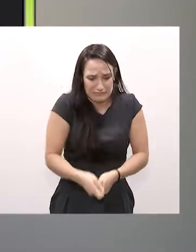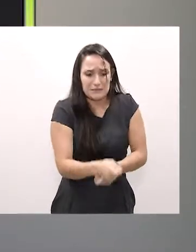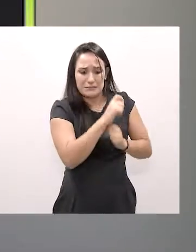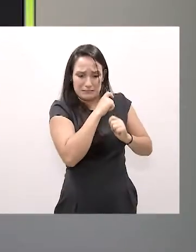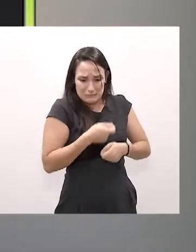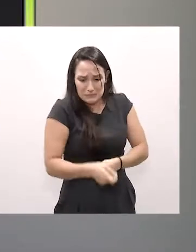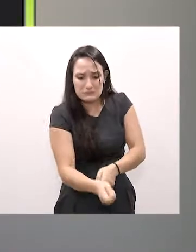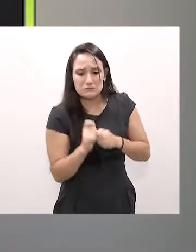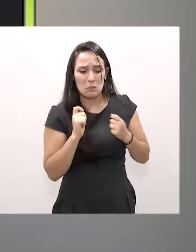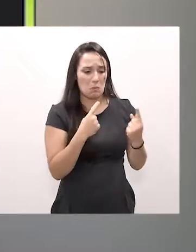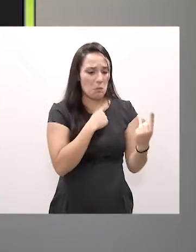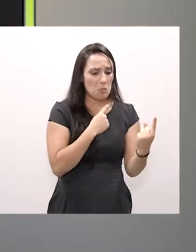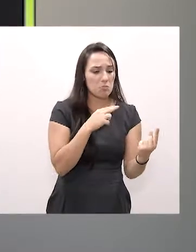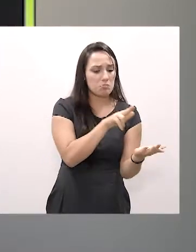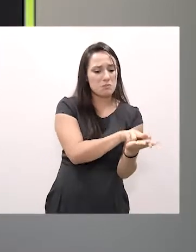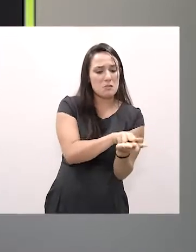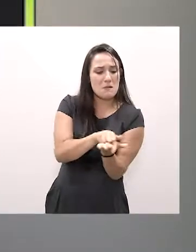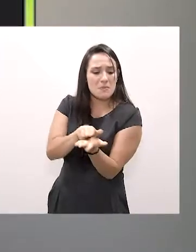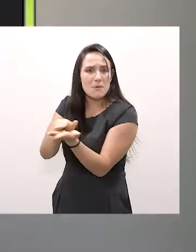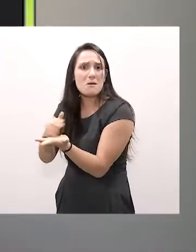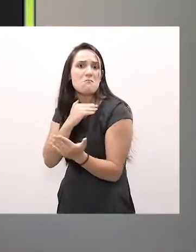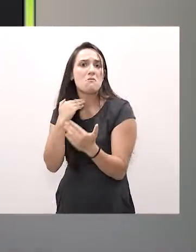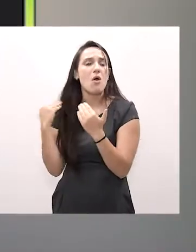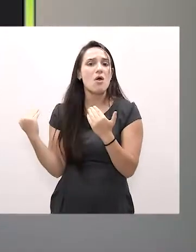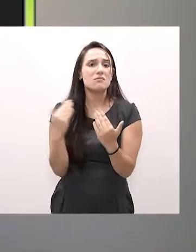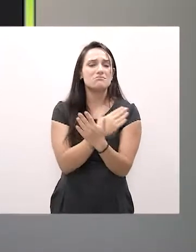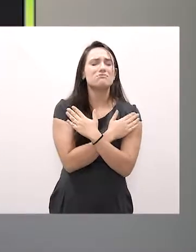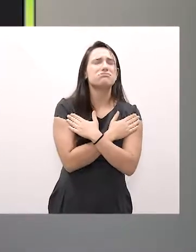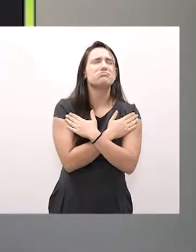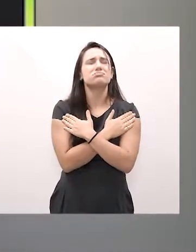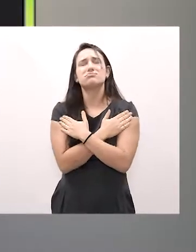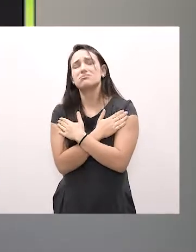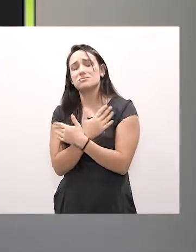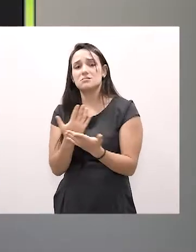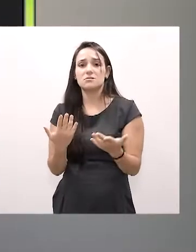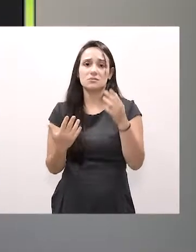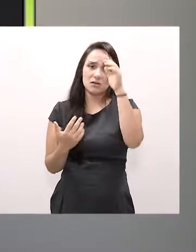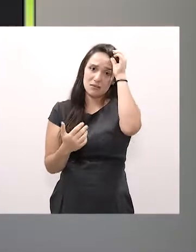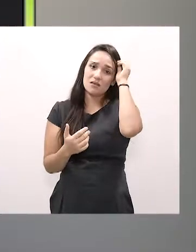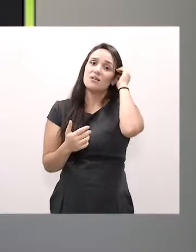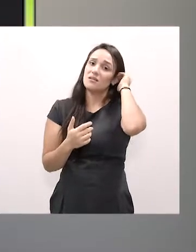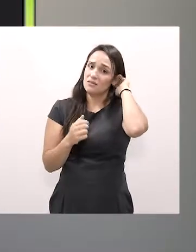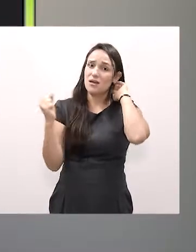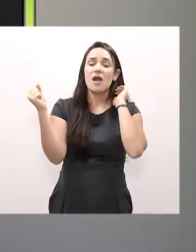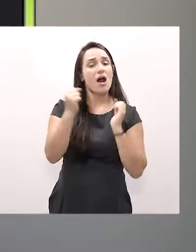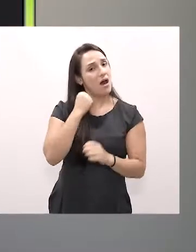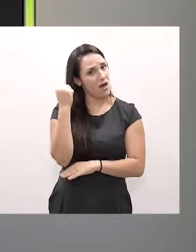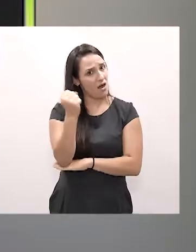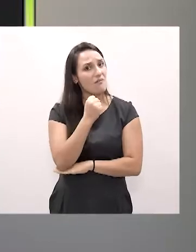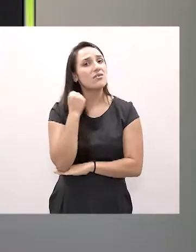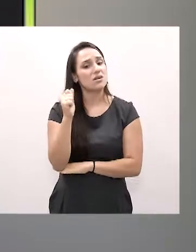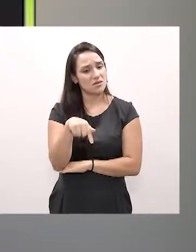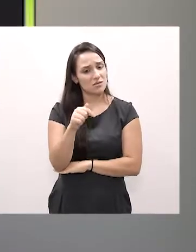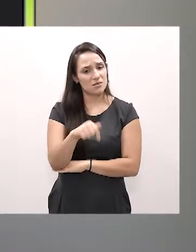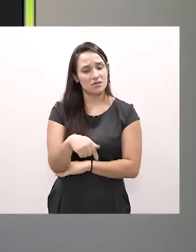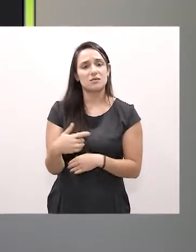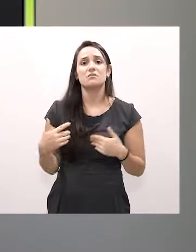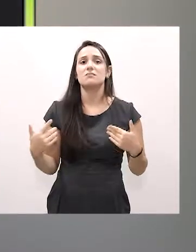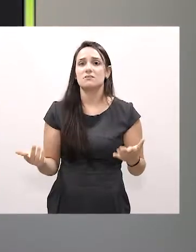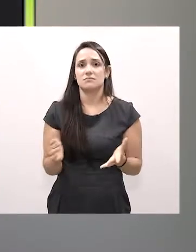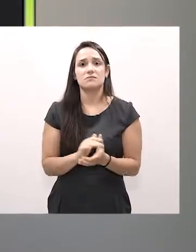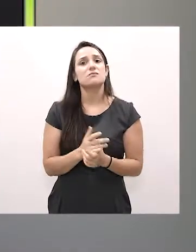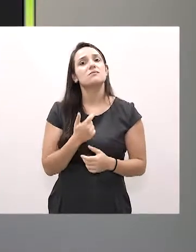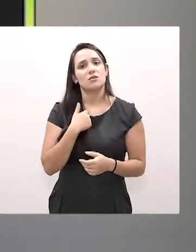Covid. Então, Ponta Porã vive um momento dramático, assim como aqui em Dourados e, enfim, de resto no nosso estado,